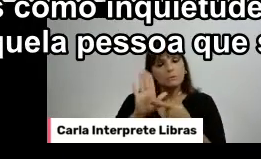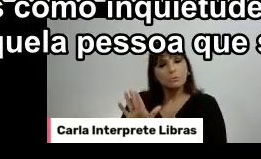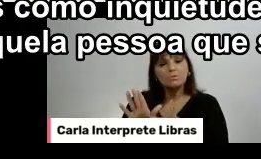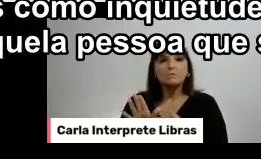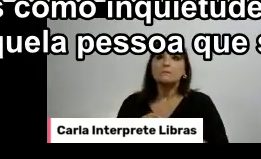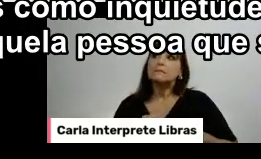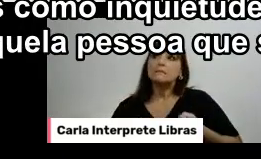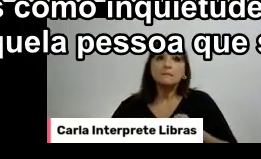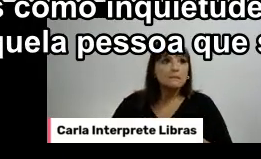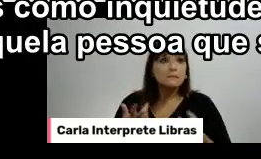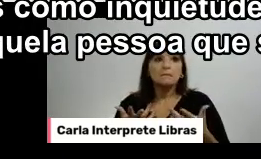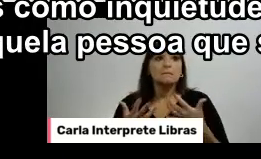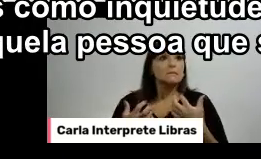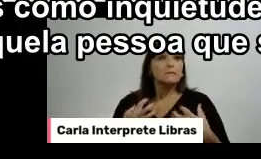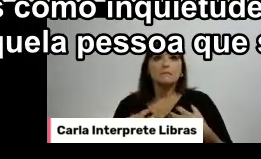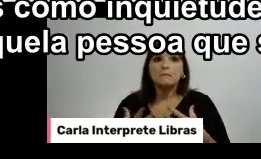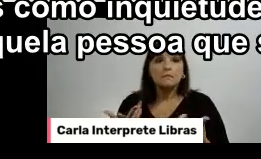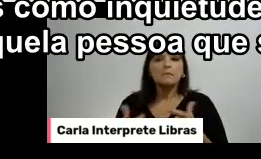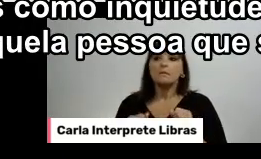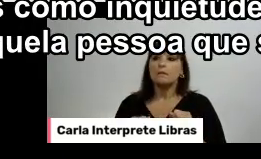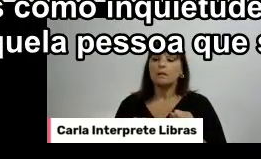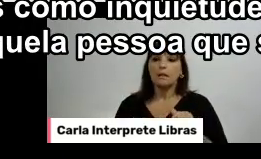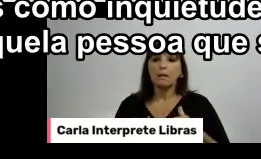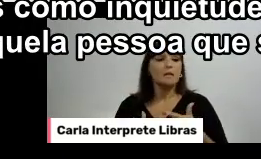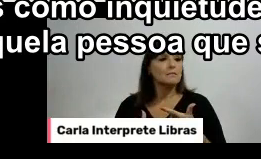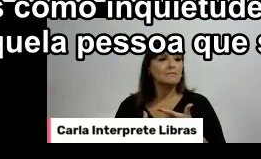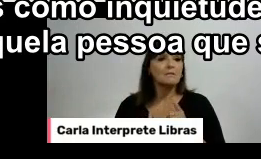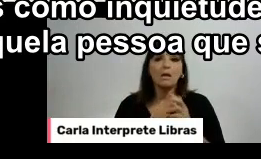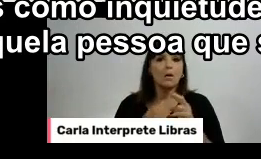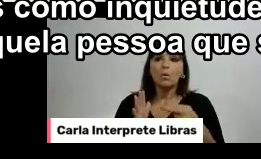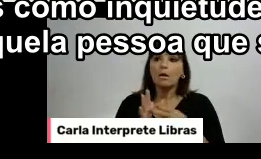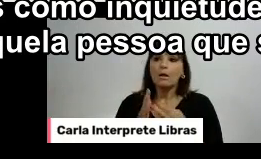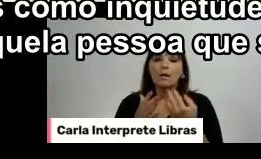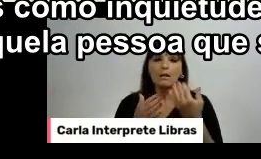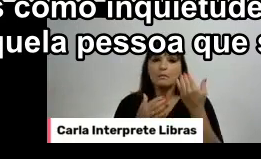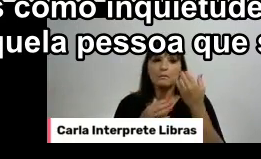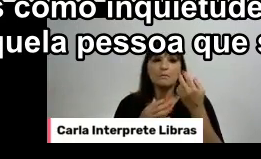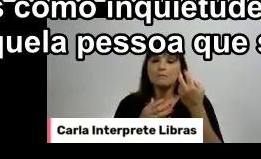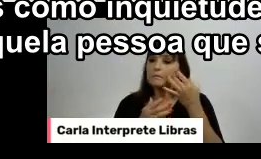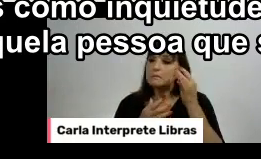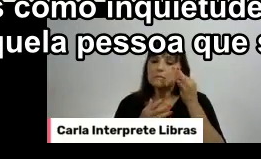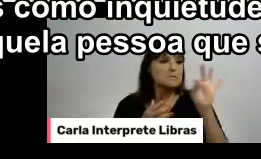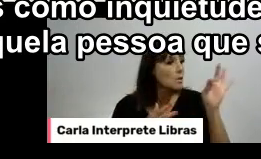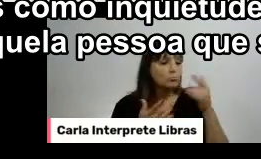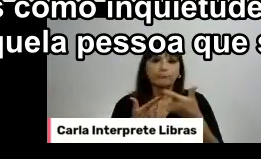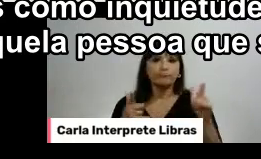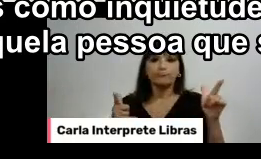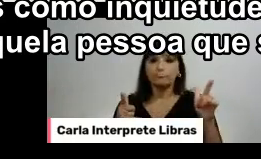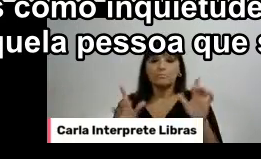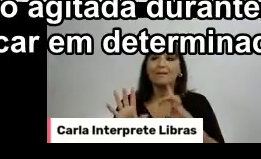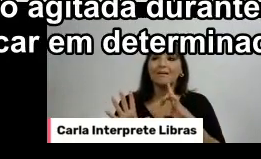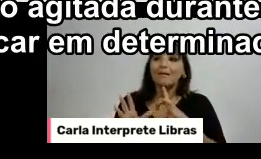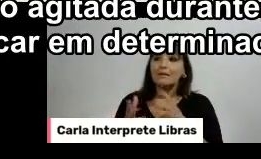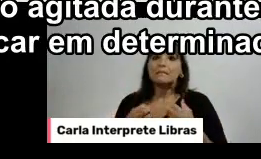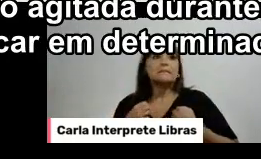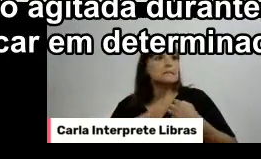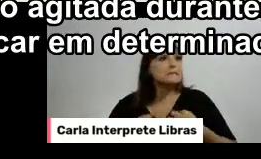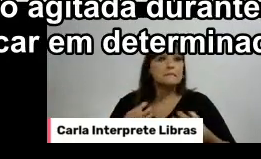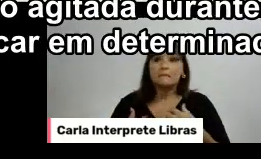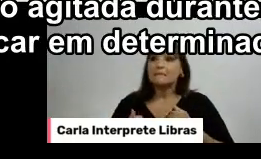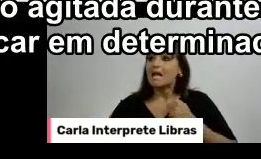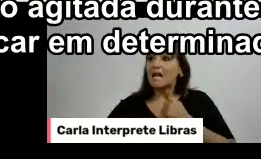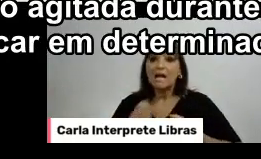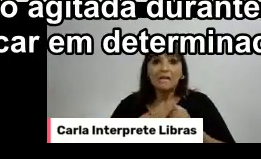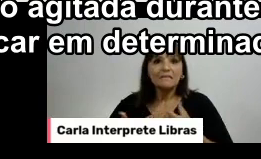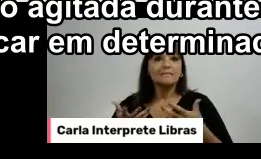inquietude, desatenção, impulsividade. É aquela pessoa que se sente muito inquieta, muito agitada